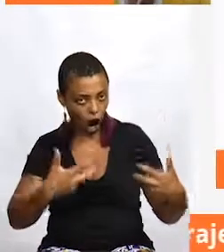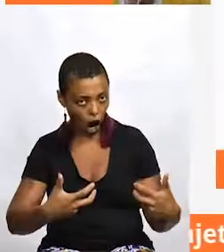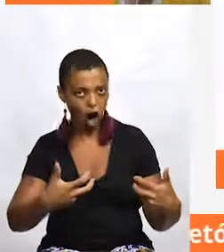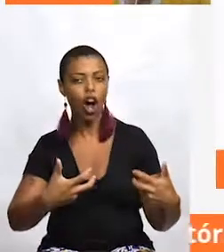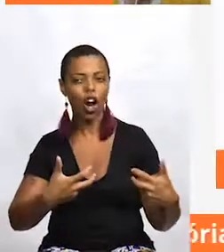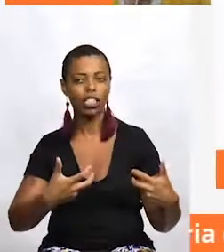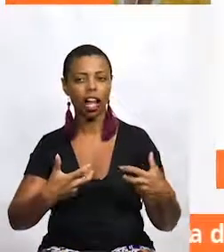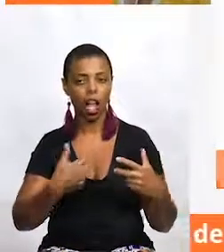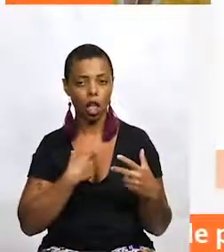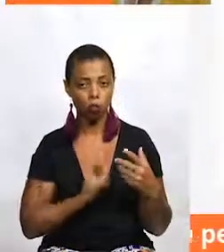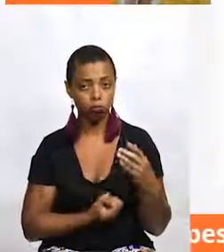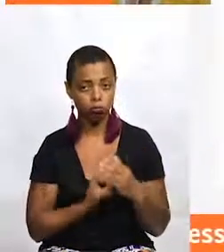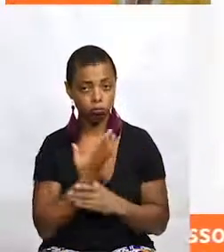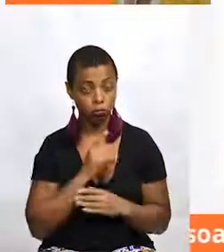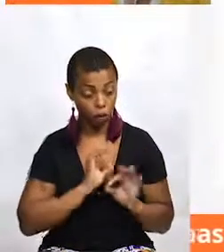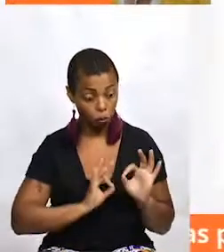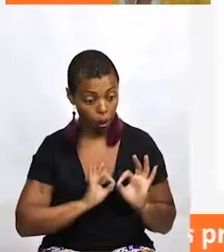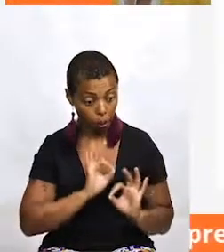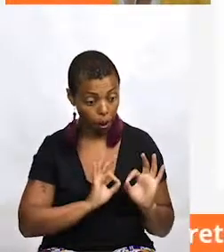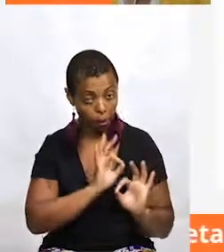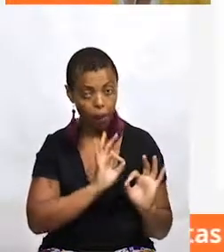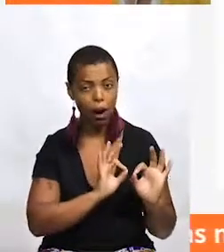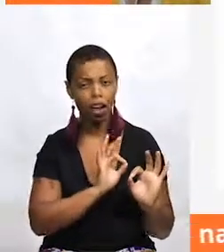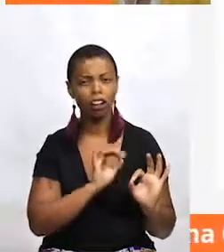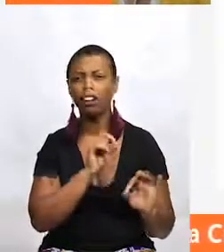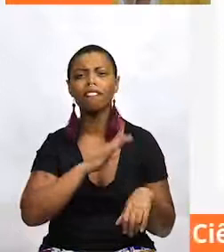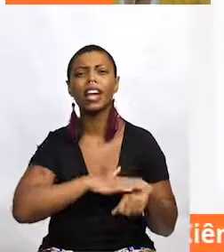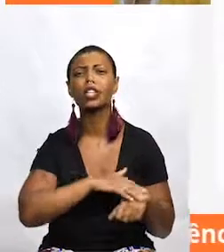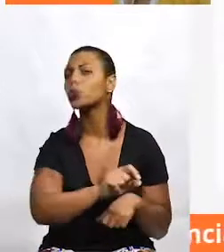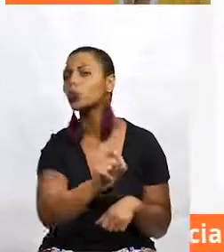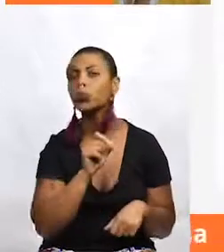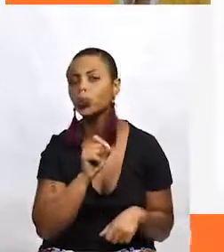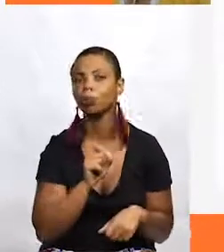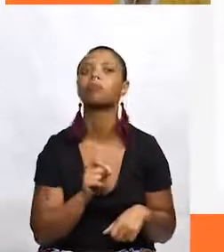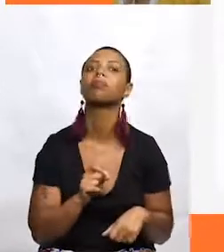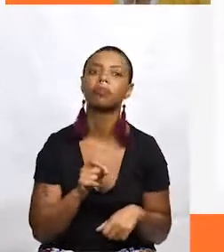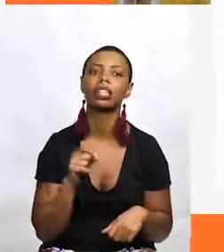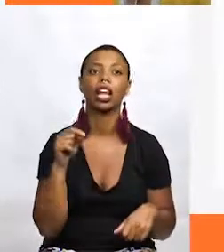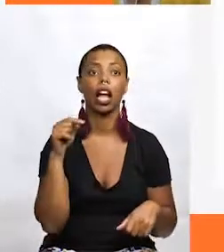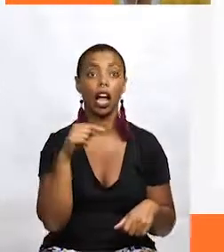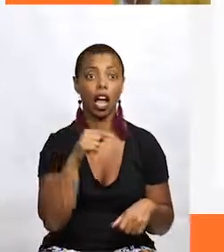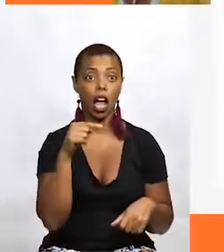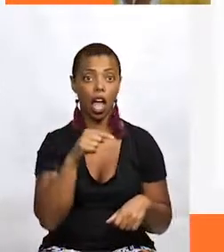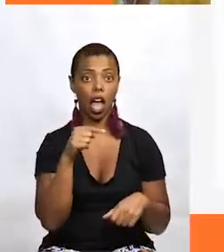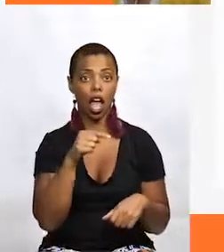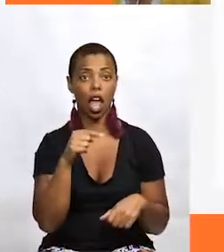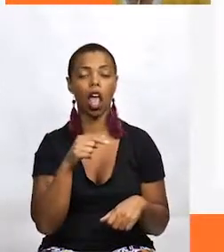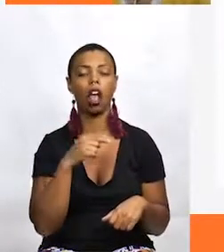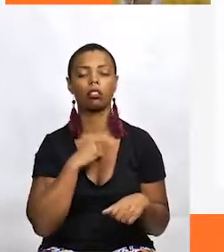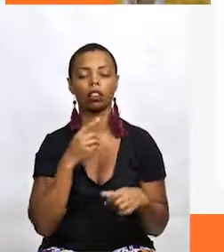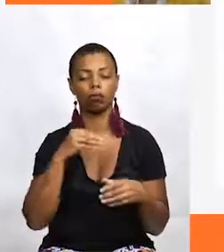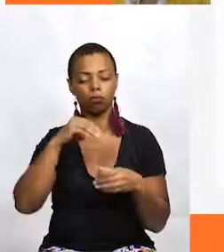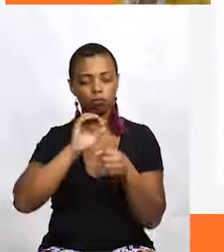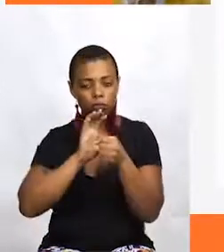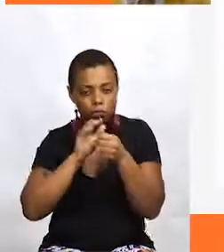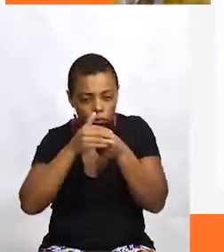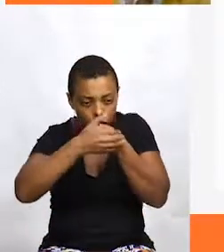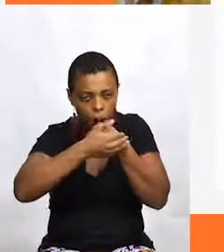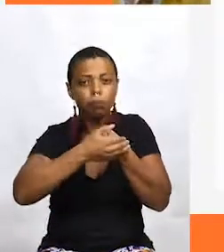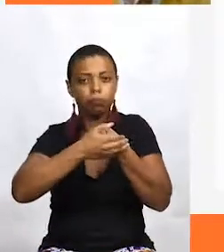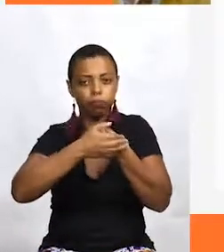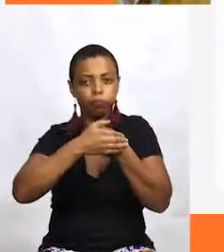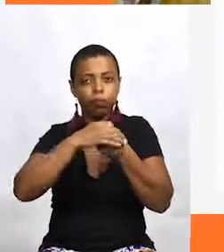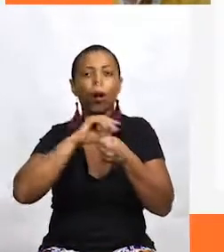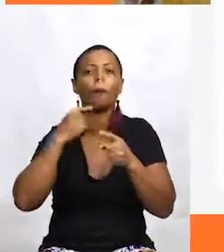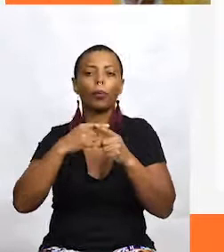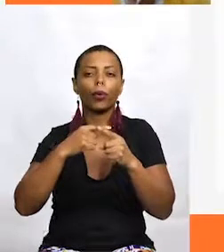esses sensores, desenvolvi. E o que, que eles fazem? Bom, eles são colocados, eles são encapsulados, porque eles trabalham a